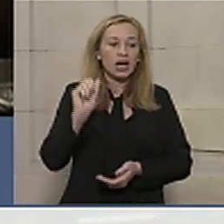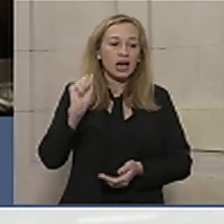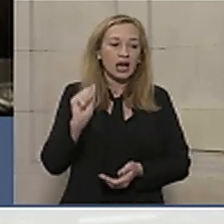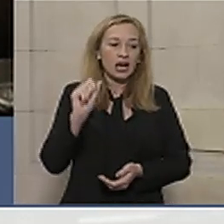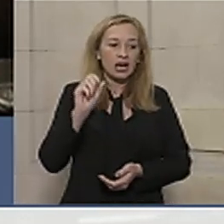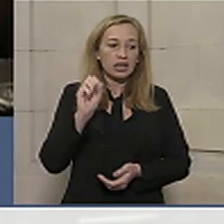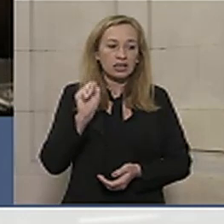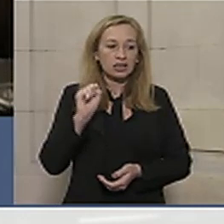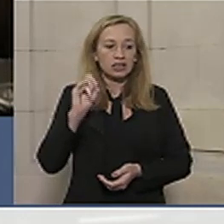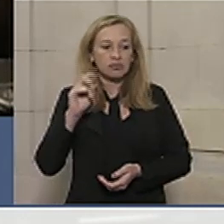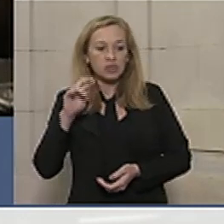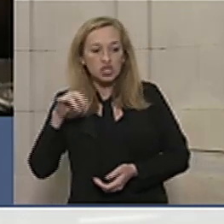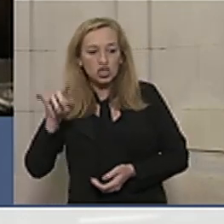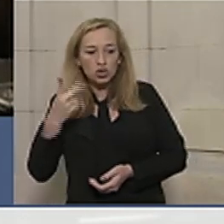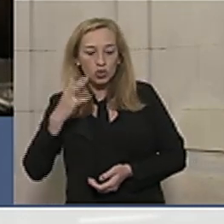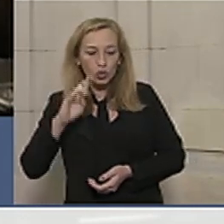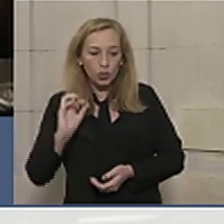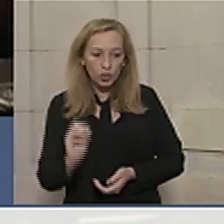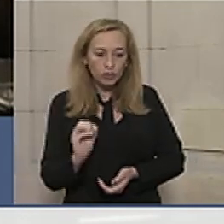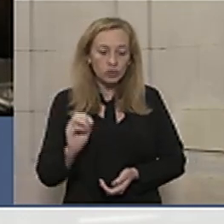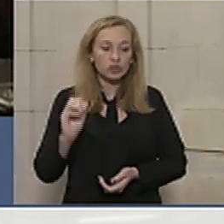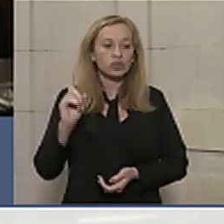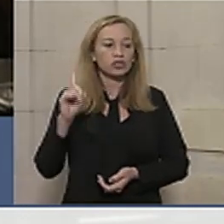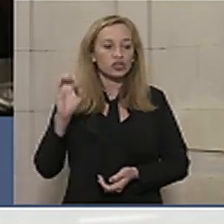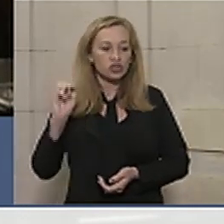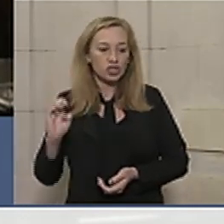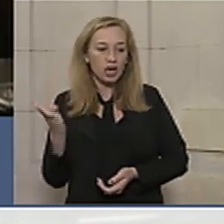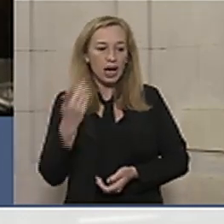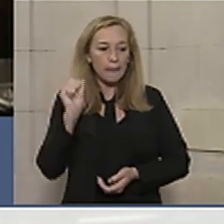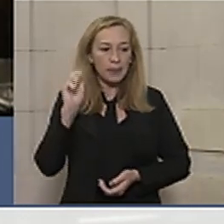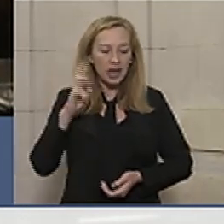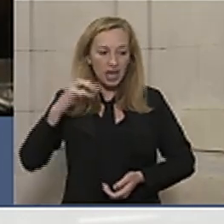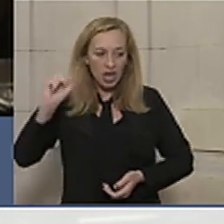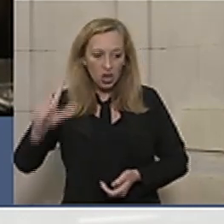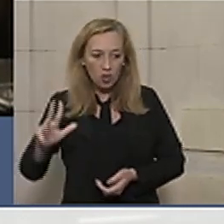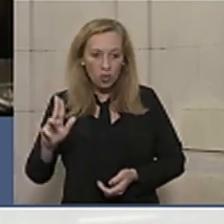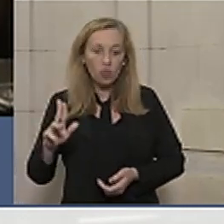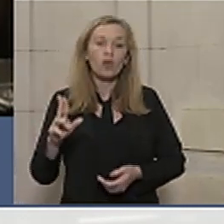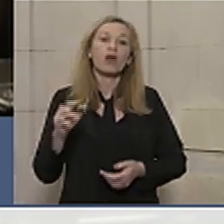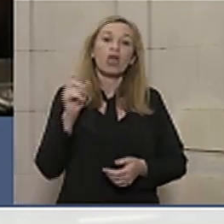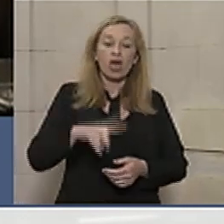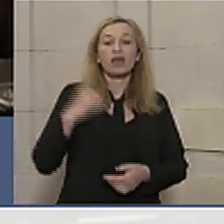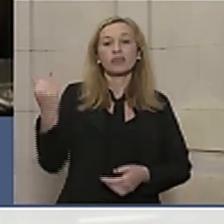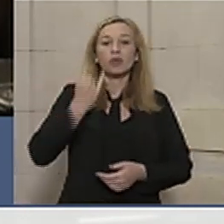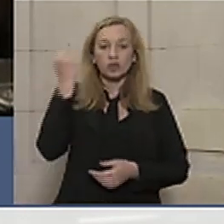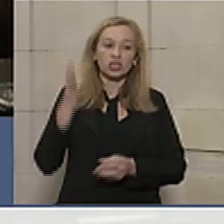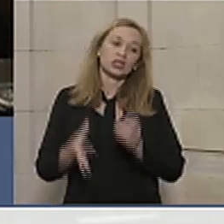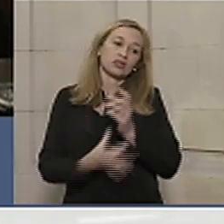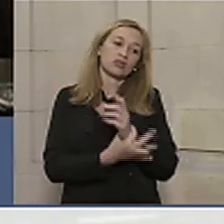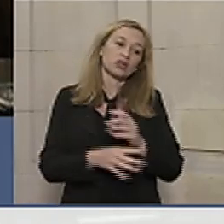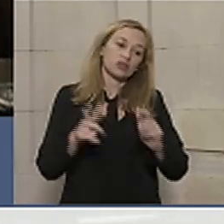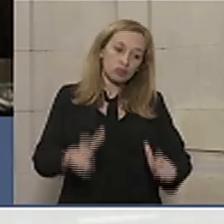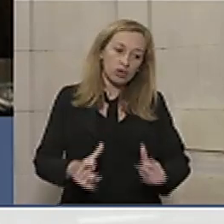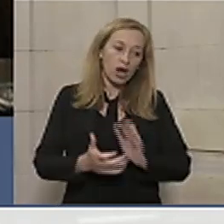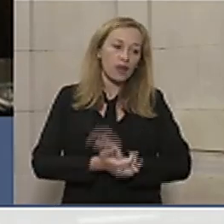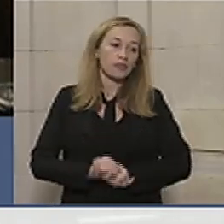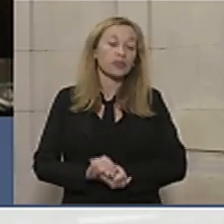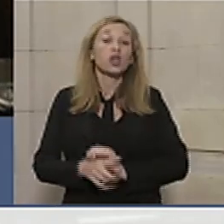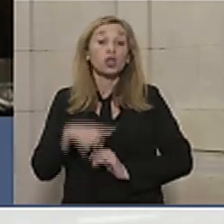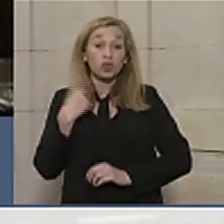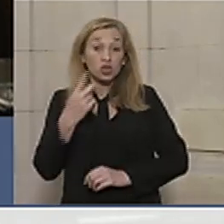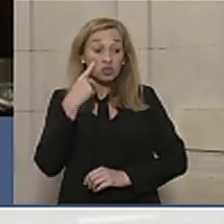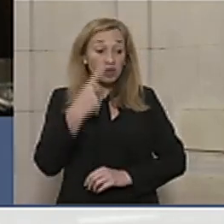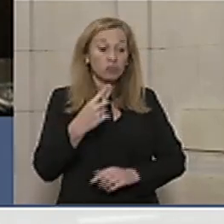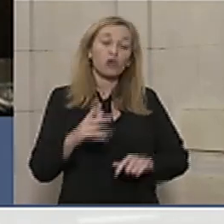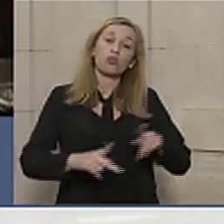região muito importante no cenário econômico do nosso estado e que carece muito de política pública da área de segurança. Nós estamos com a nossa população